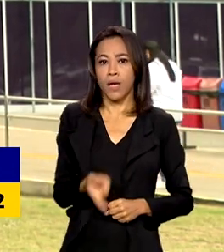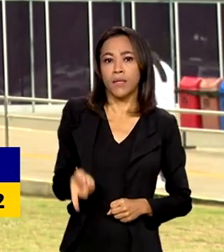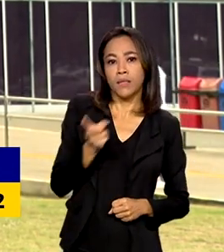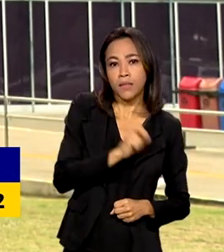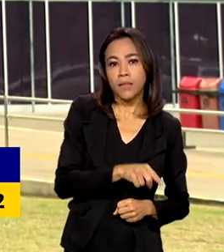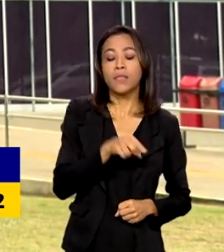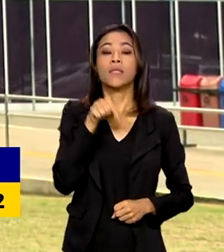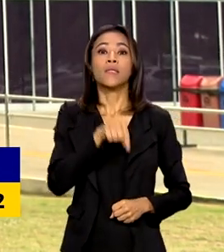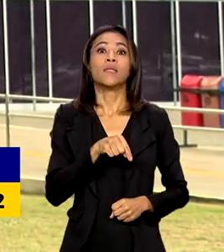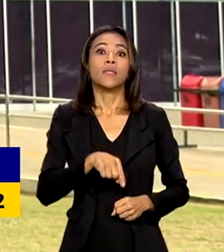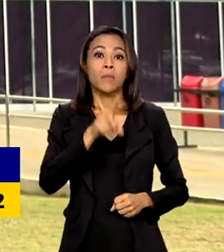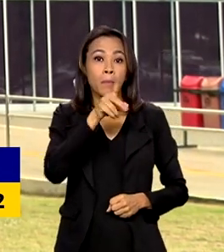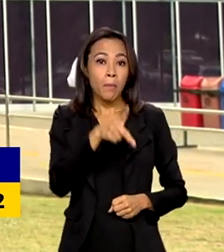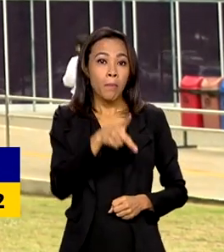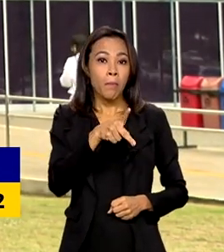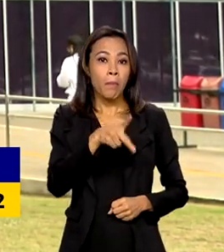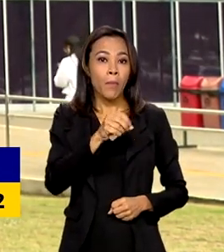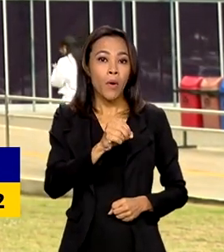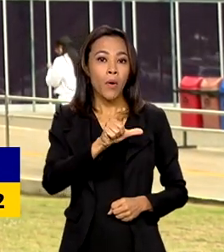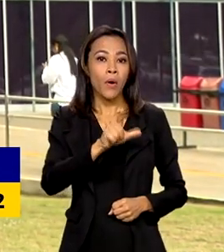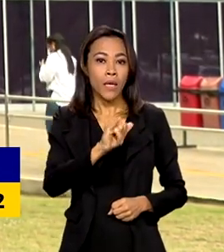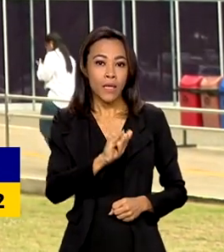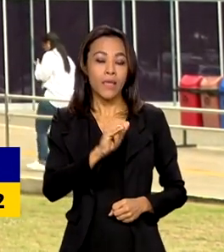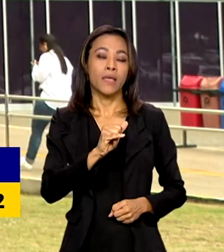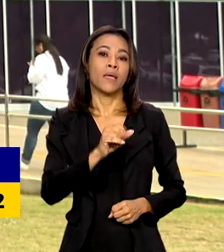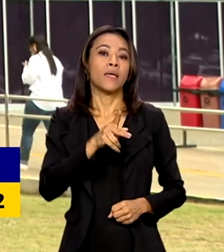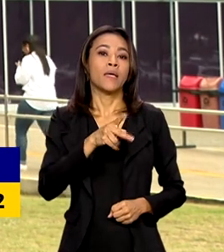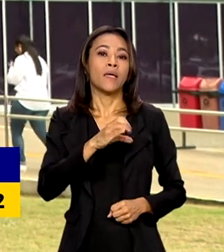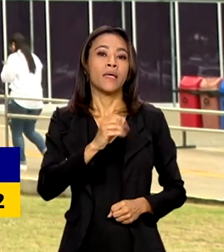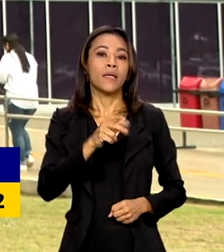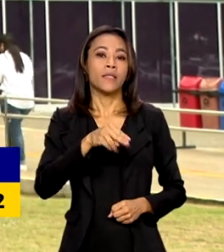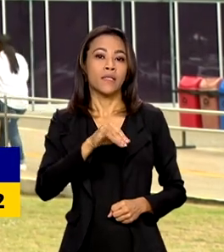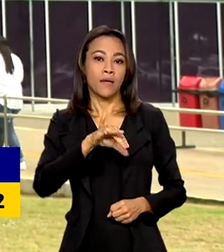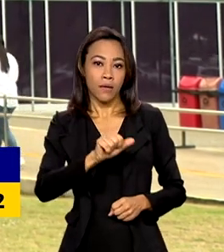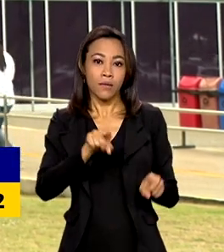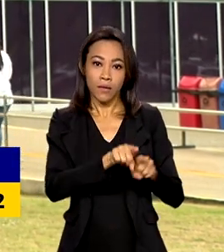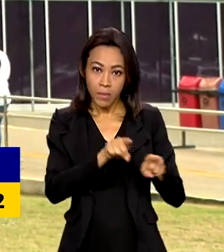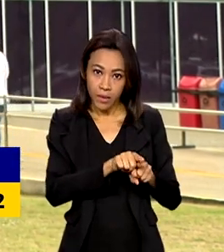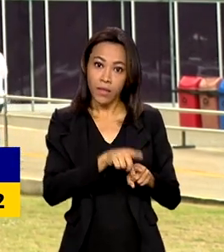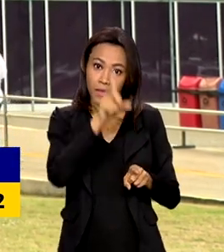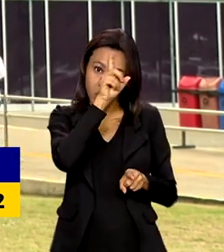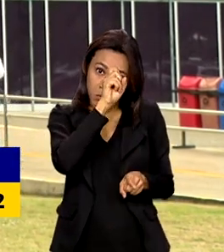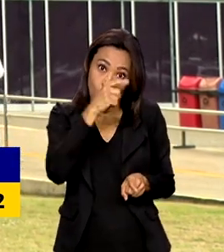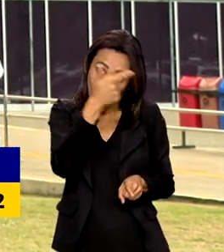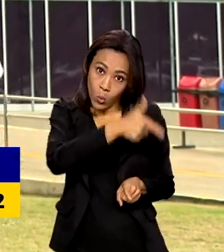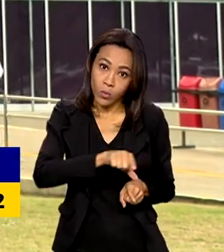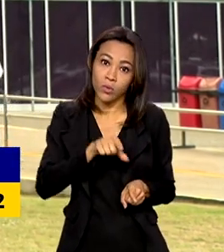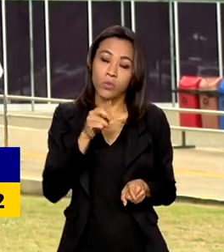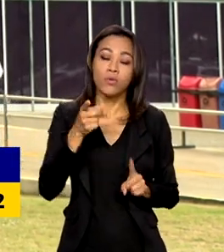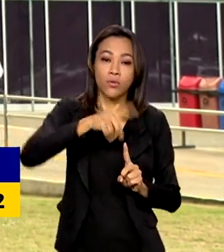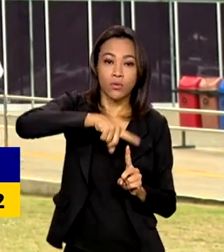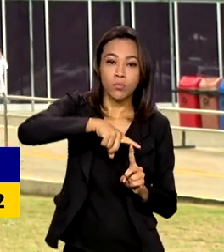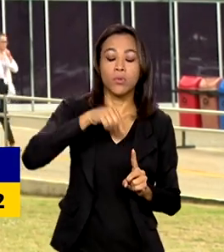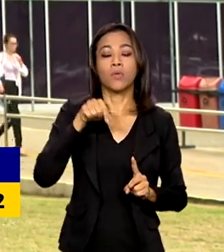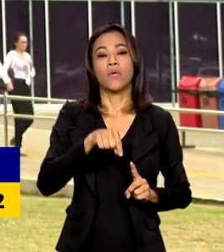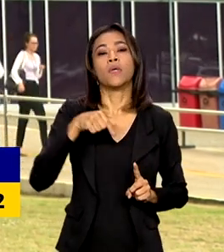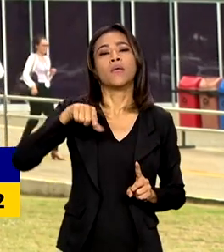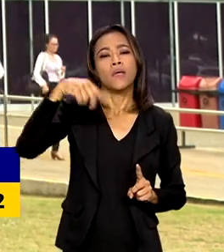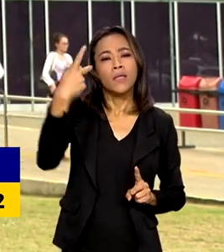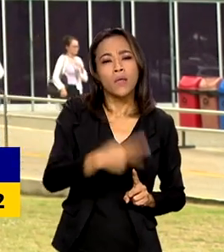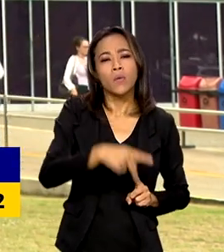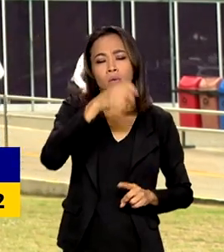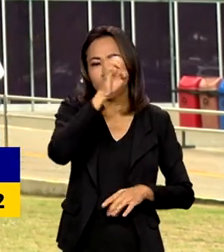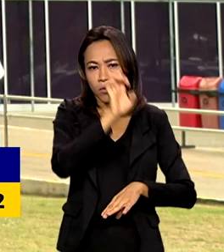serão beneficiados. O montante repassado pelo Ministério à Bahia é um alívio à saúde do estado, que, assim como outras unidades